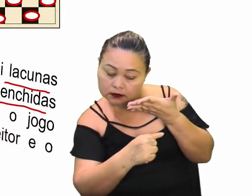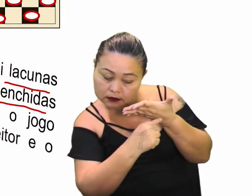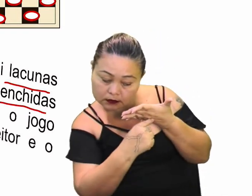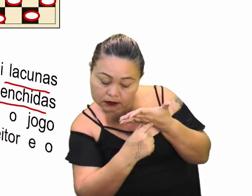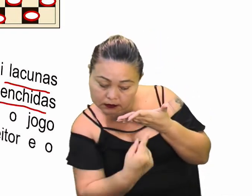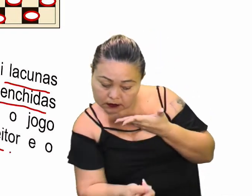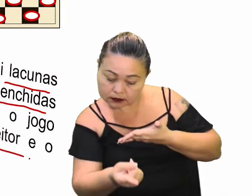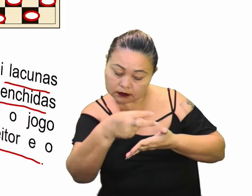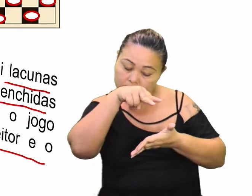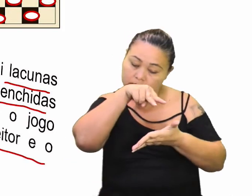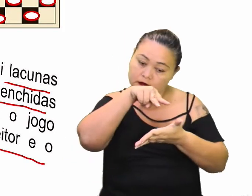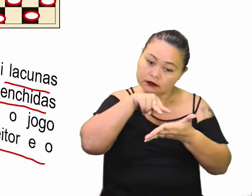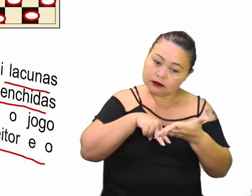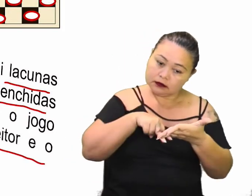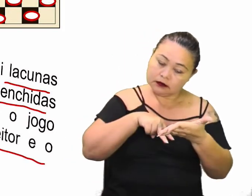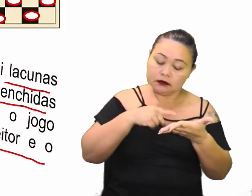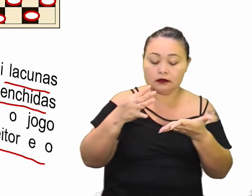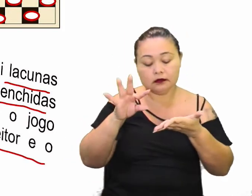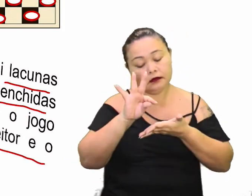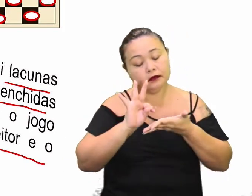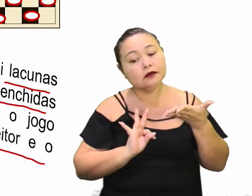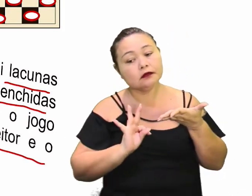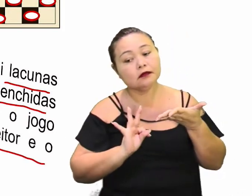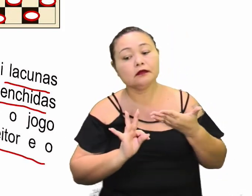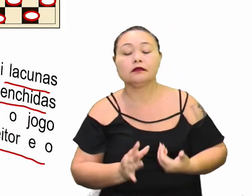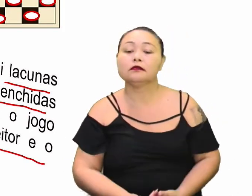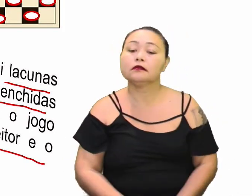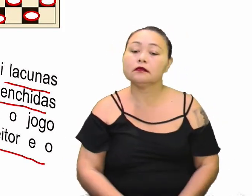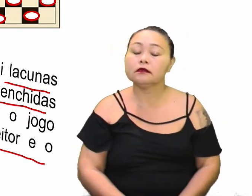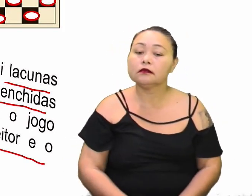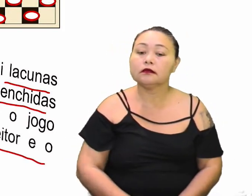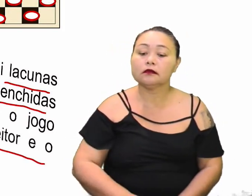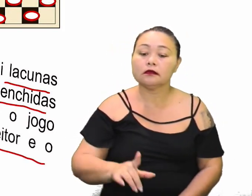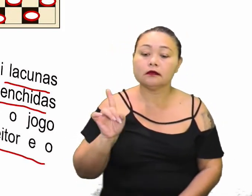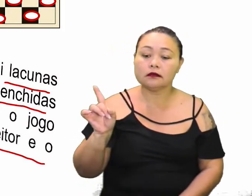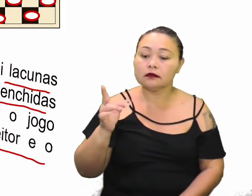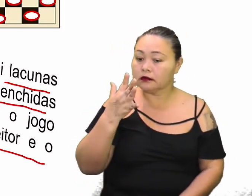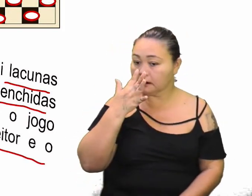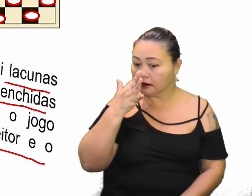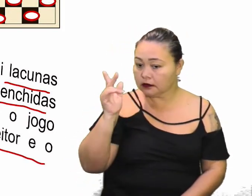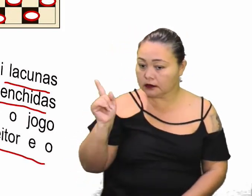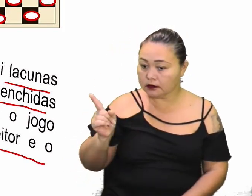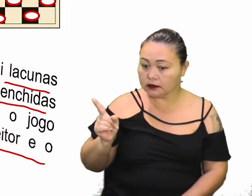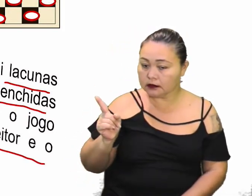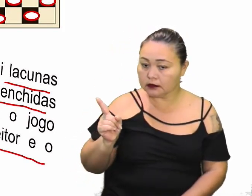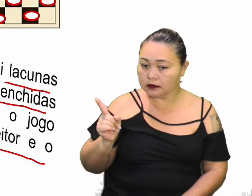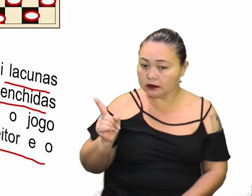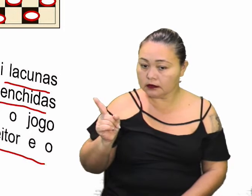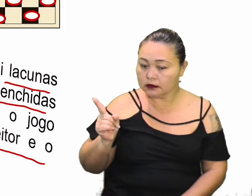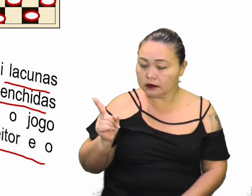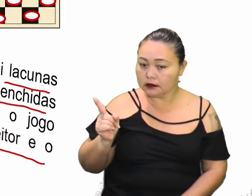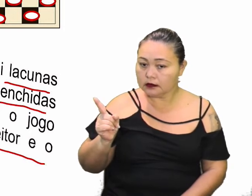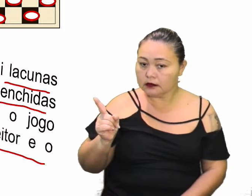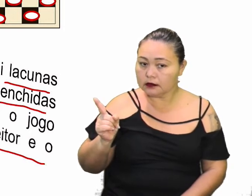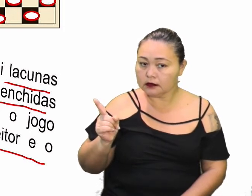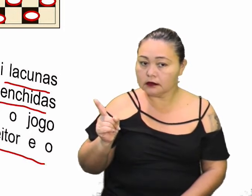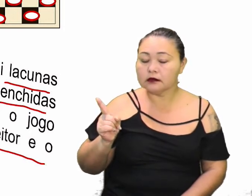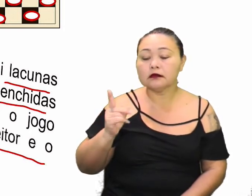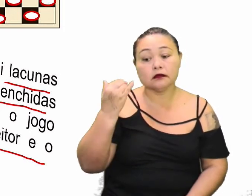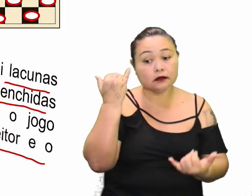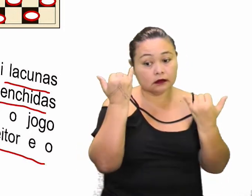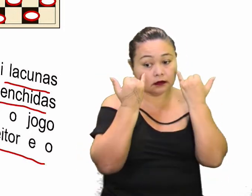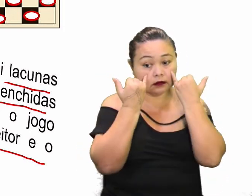de uma artista plástica, tá certo? Ela fez essa pintura